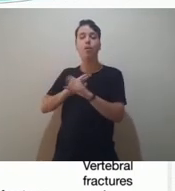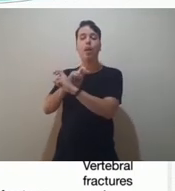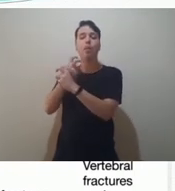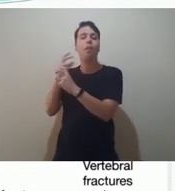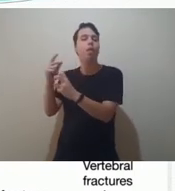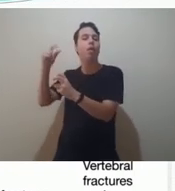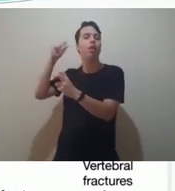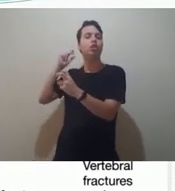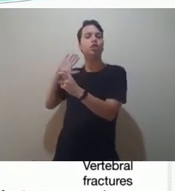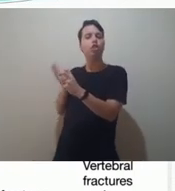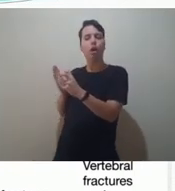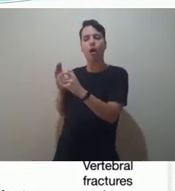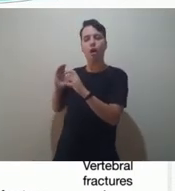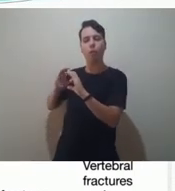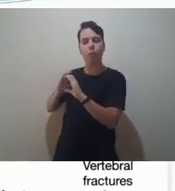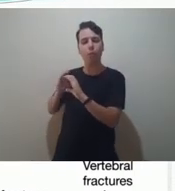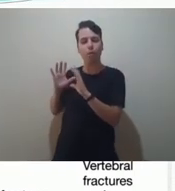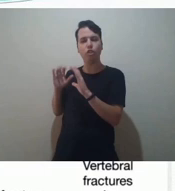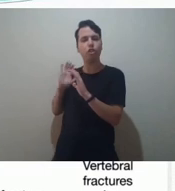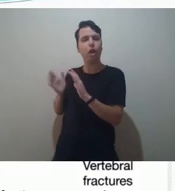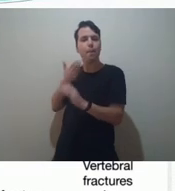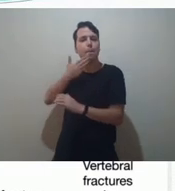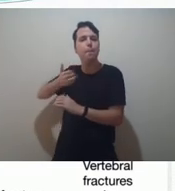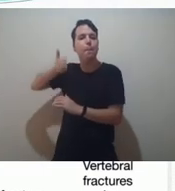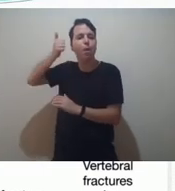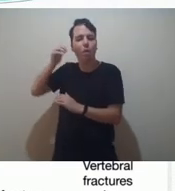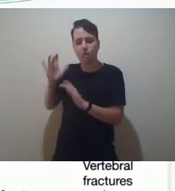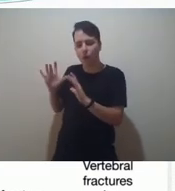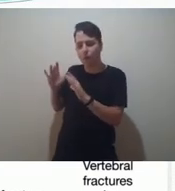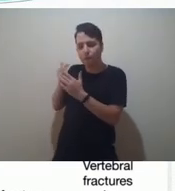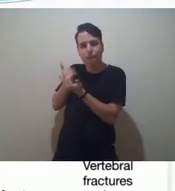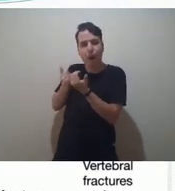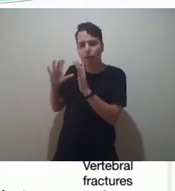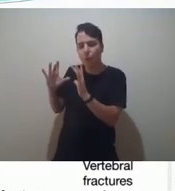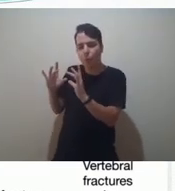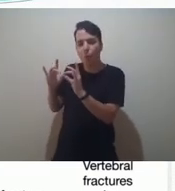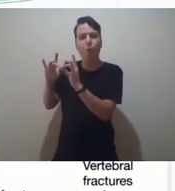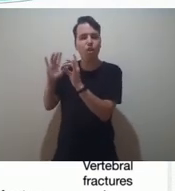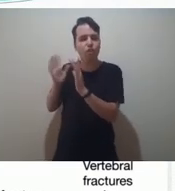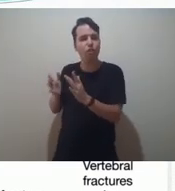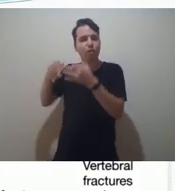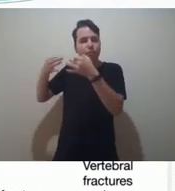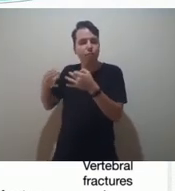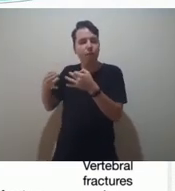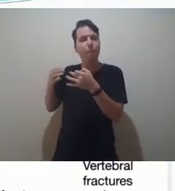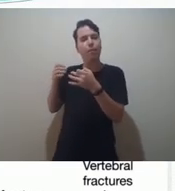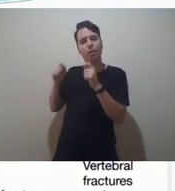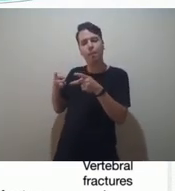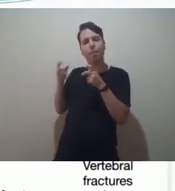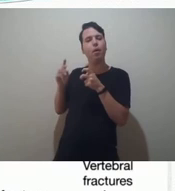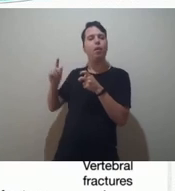Já consolidadas. Então, é principalmente assim que a gente consegue diferenciar